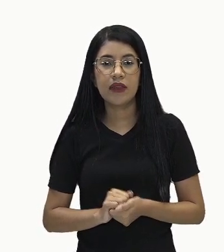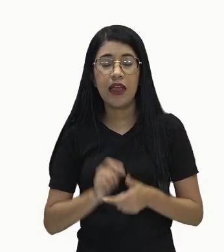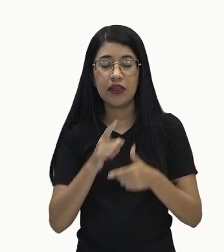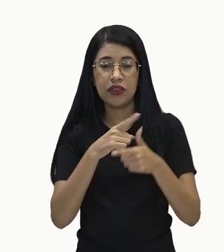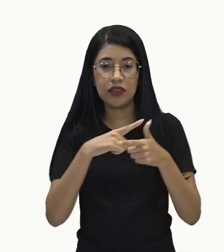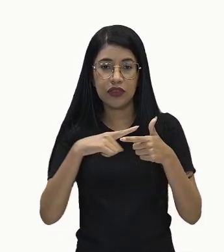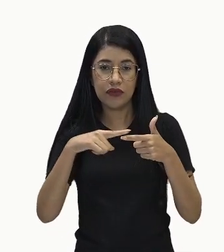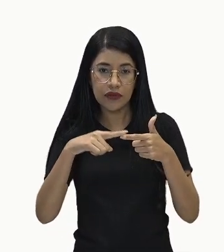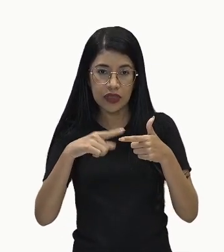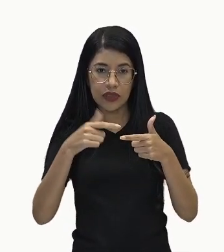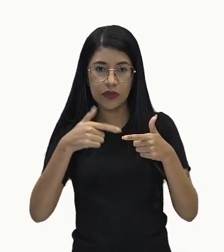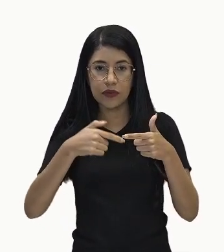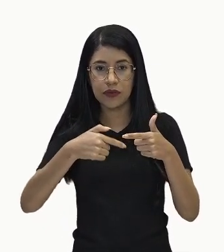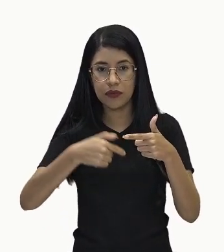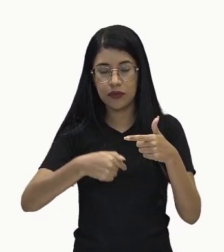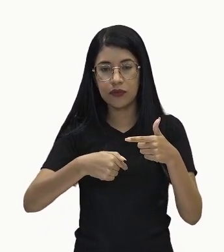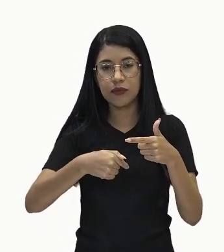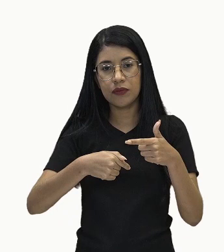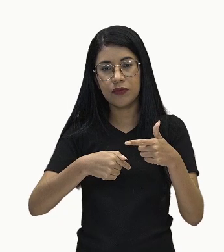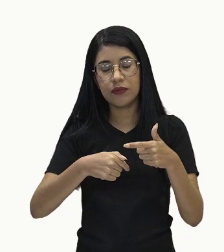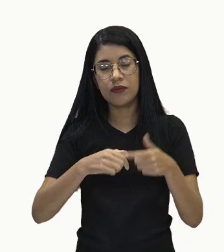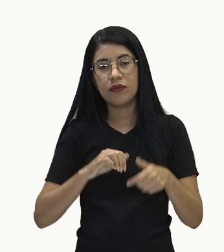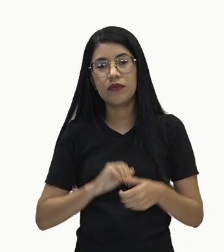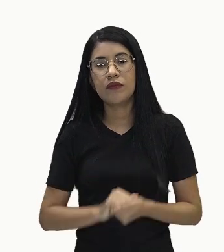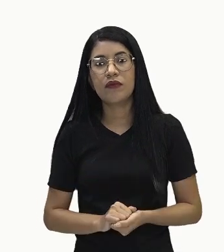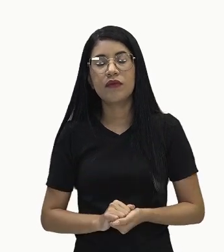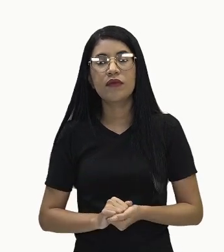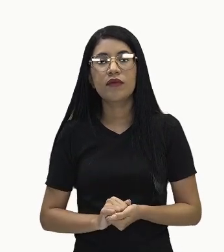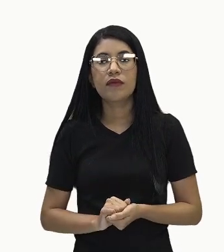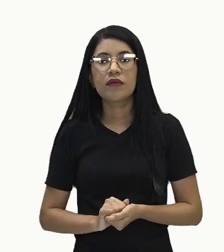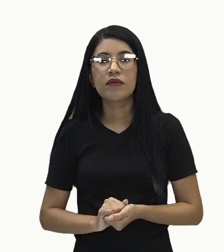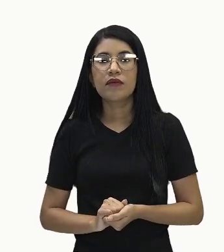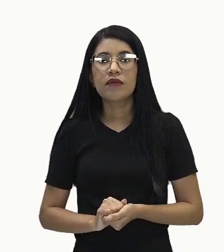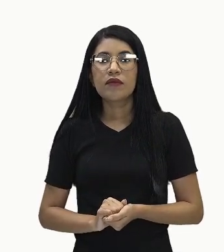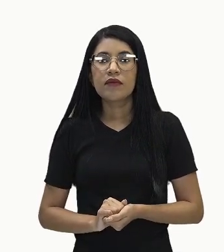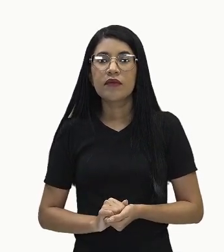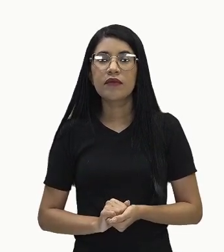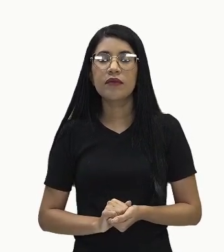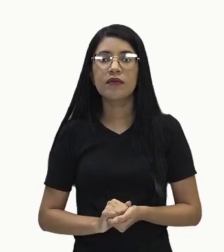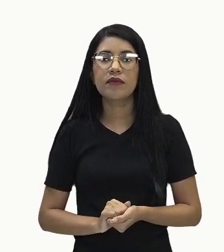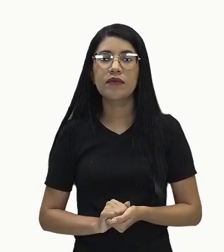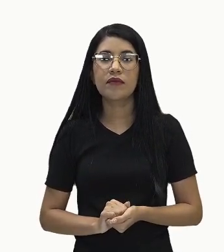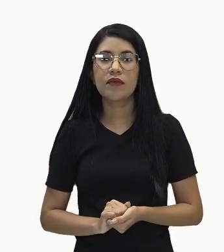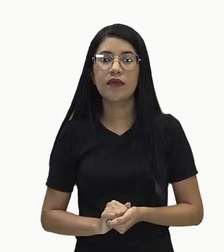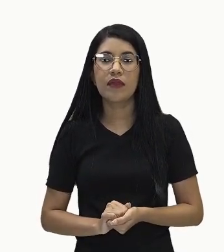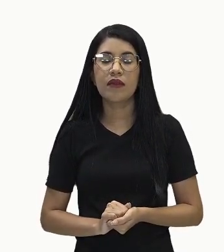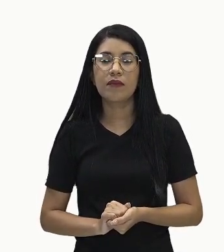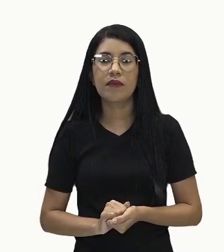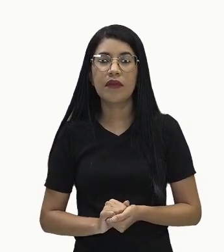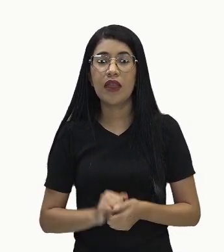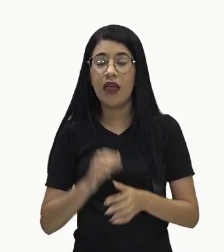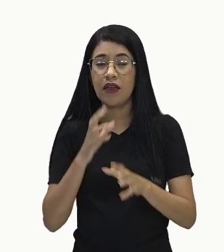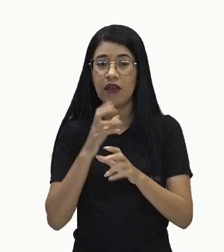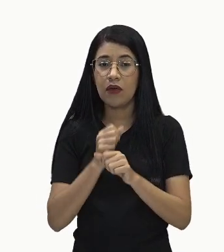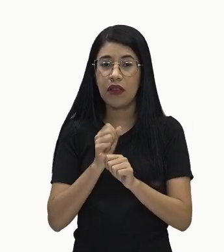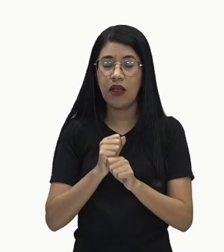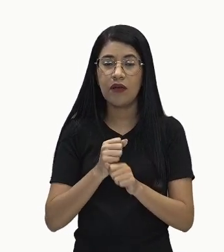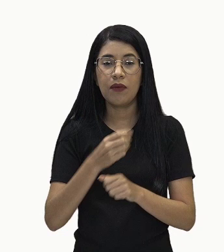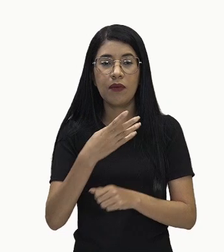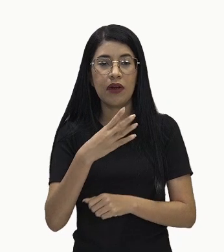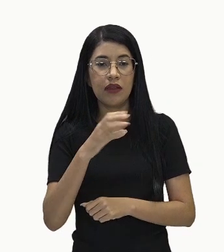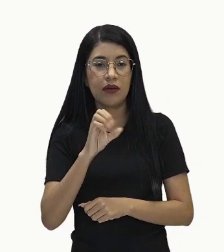3, 4, 5, 6 e 7. Dividido, né, por 7. Essa é a nossa